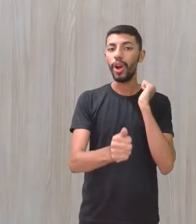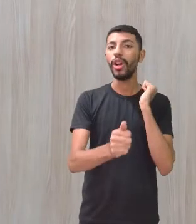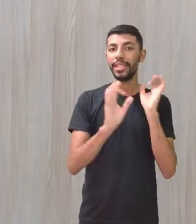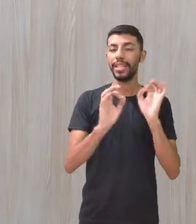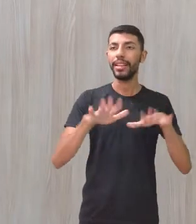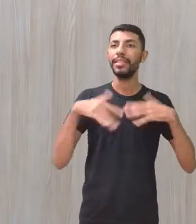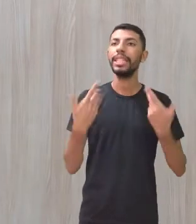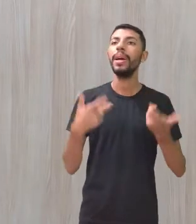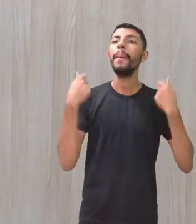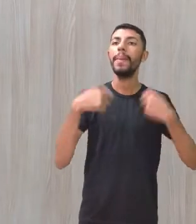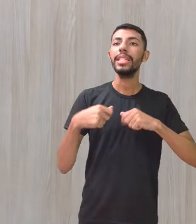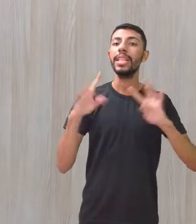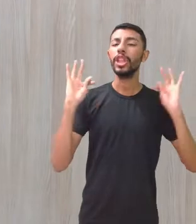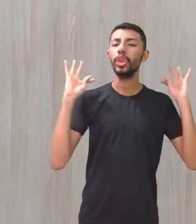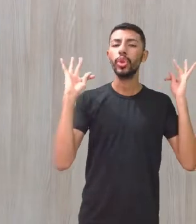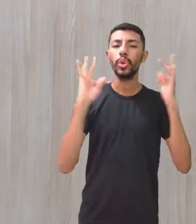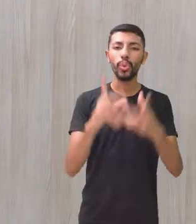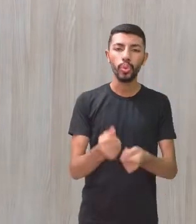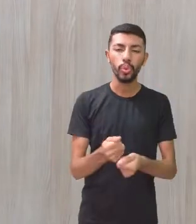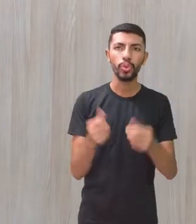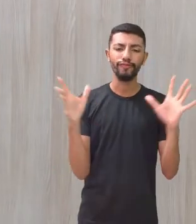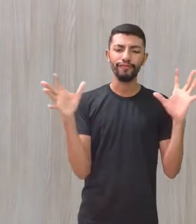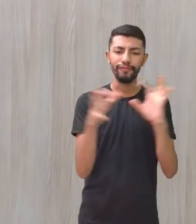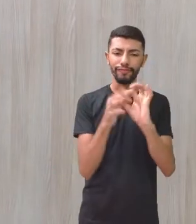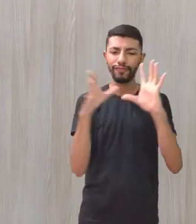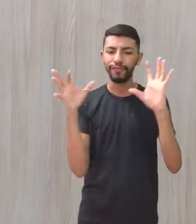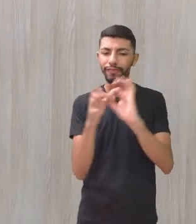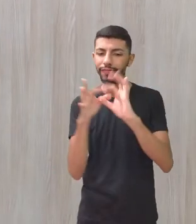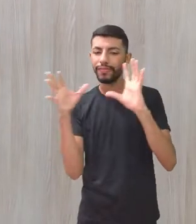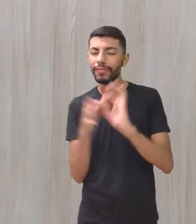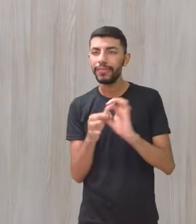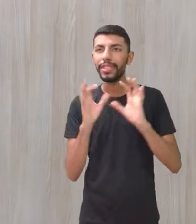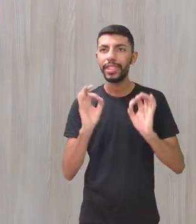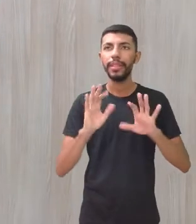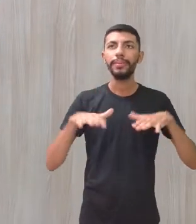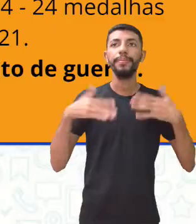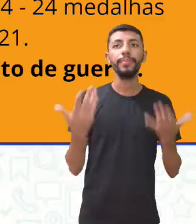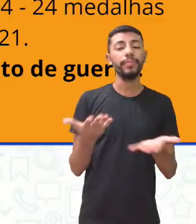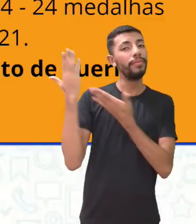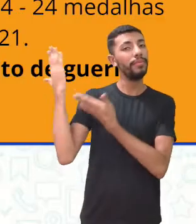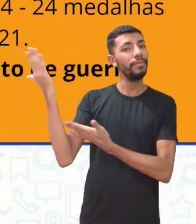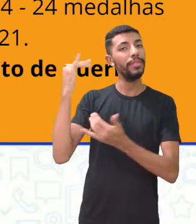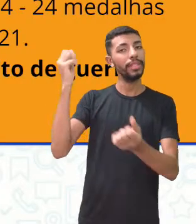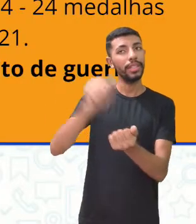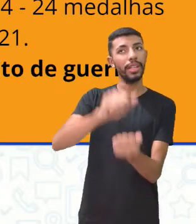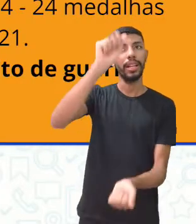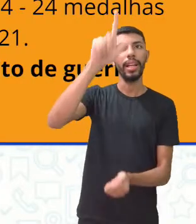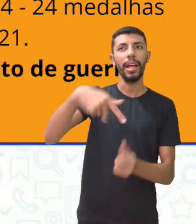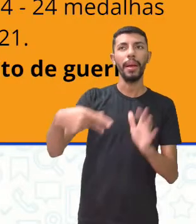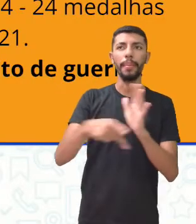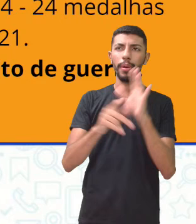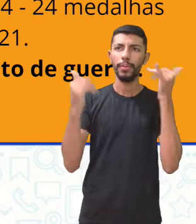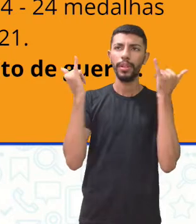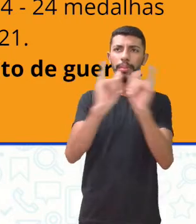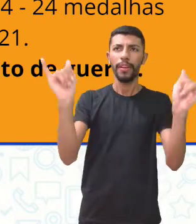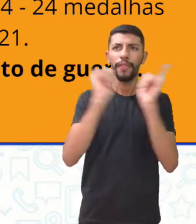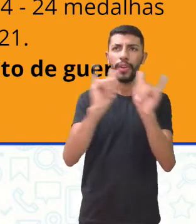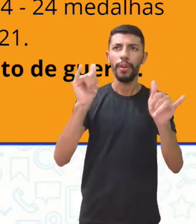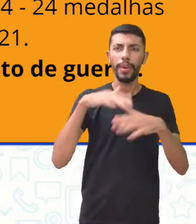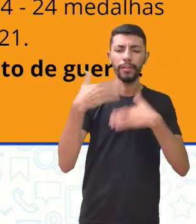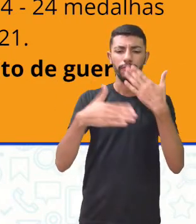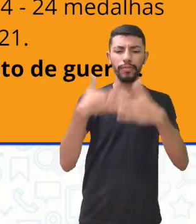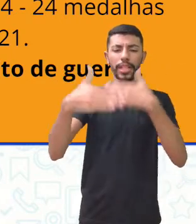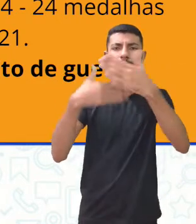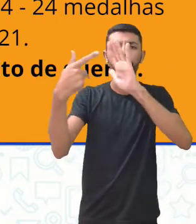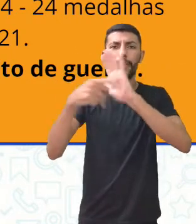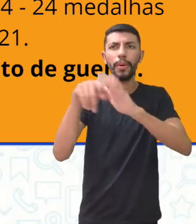precisa conversar e ser homogêneo. Então, esse cartaz ele foi feito para informar o desempenho do Estado ao longo dos anos, mostrando o progresso, que a